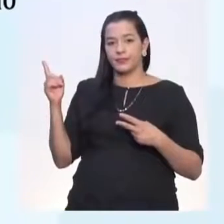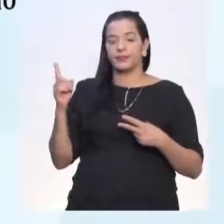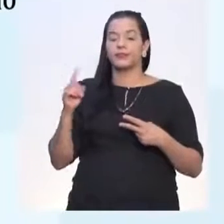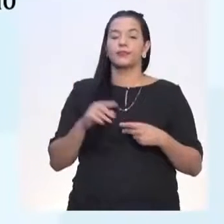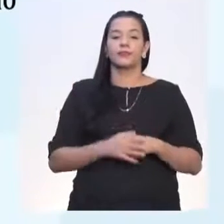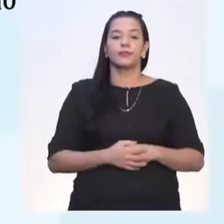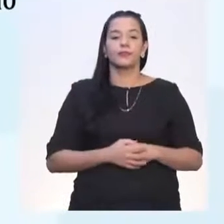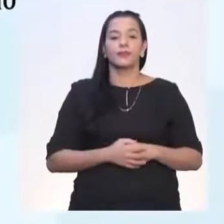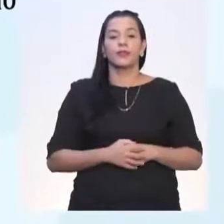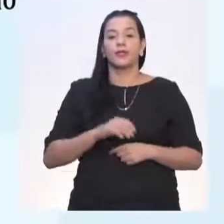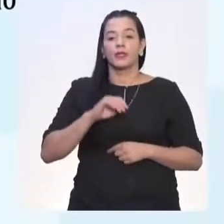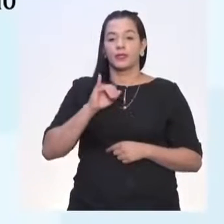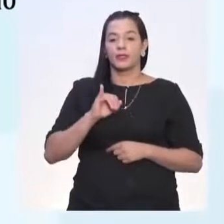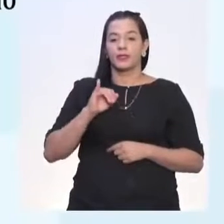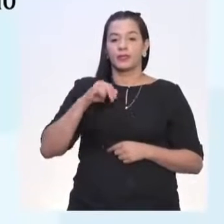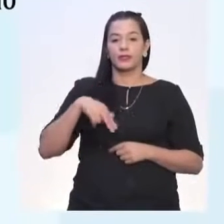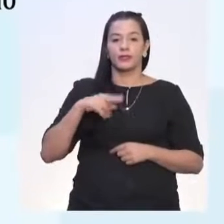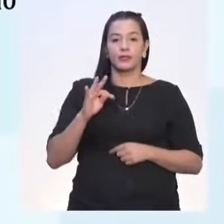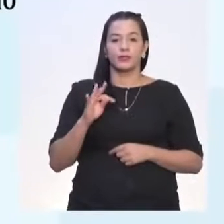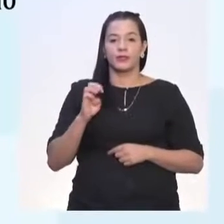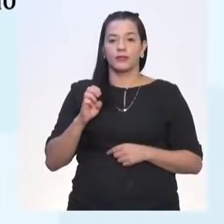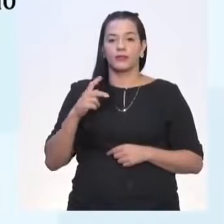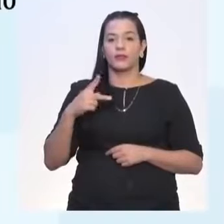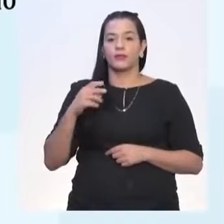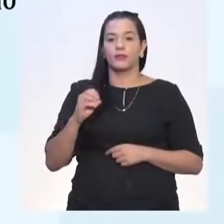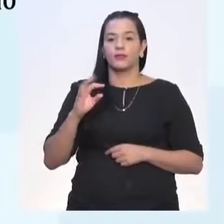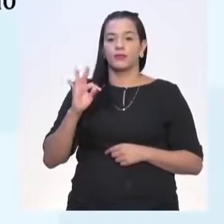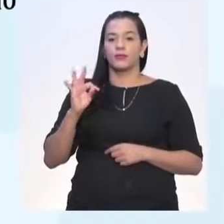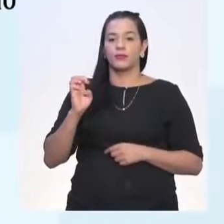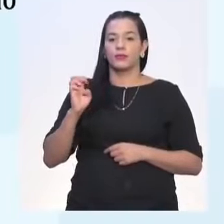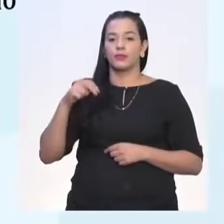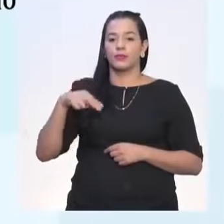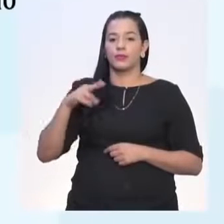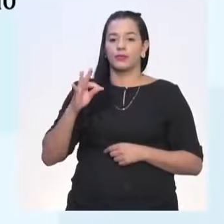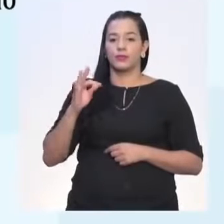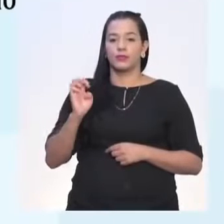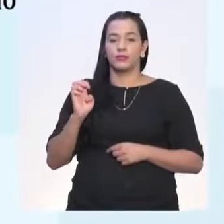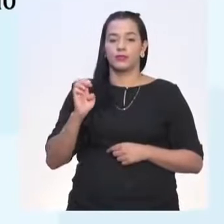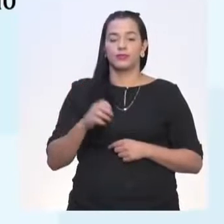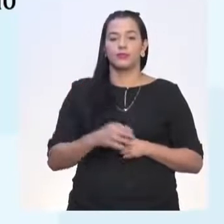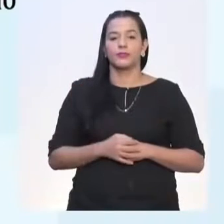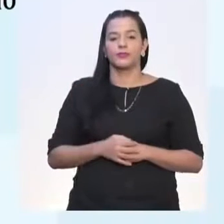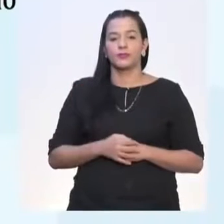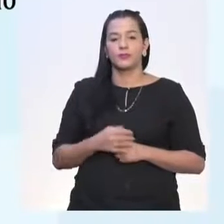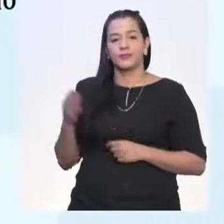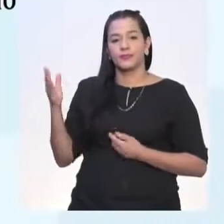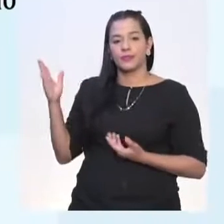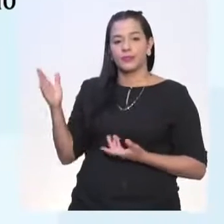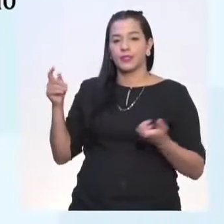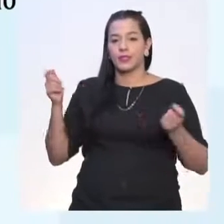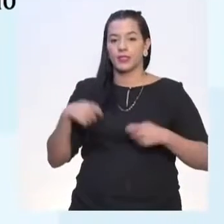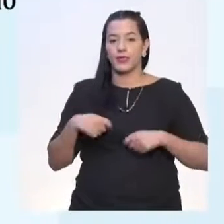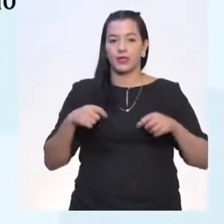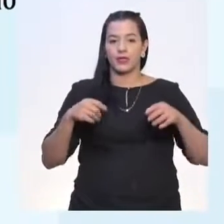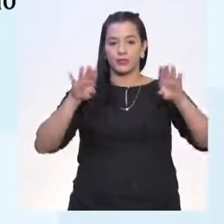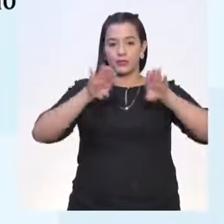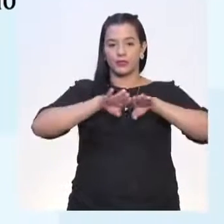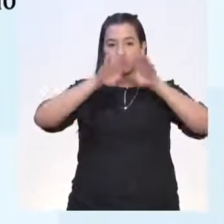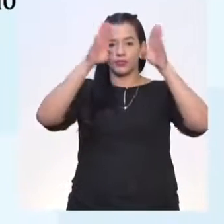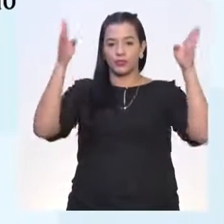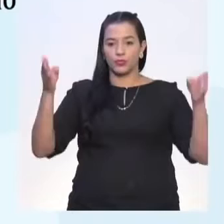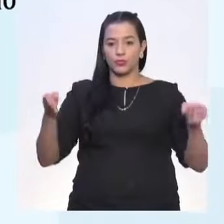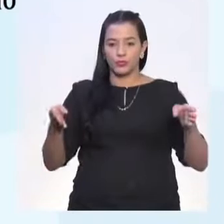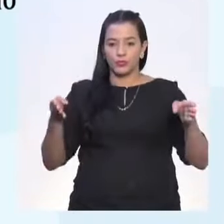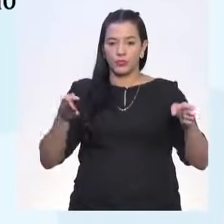aí que você é que está usando o braço como apoio, ó. É para pegar ali alguma coisa do forno, ali parece que é uma